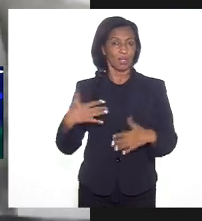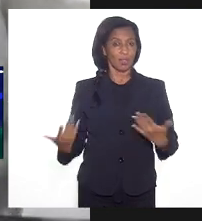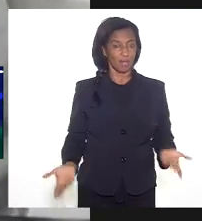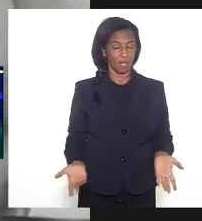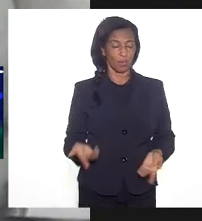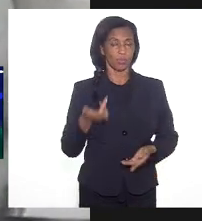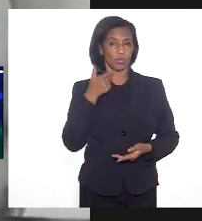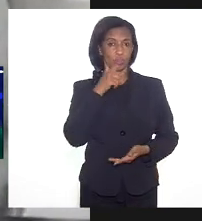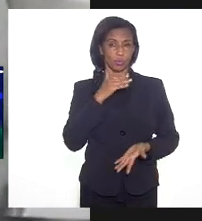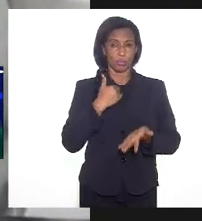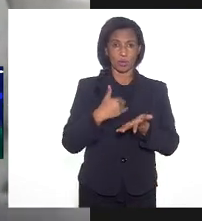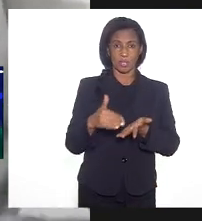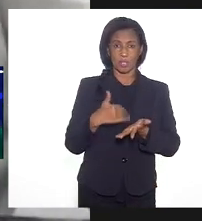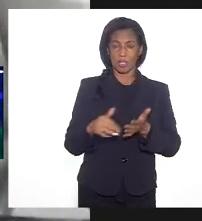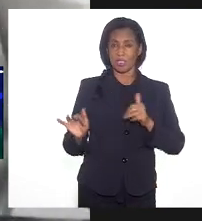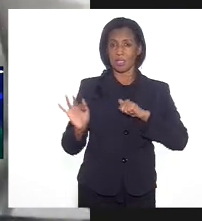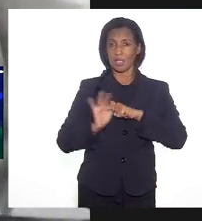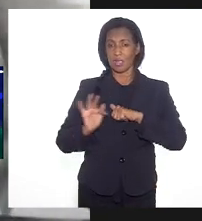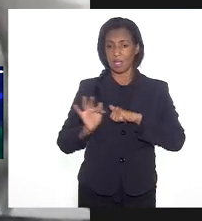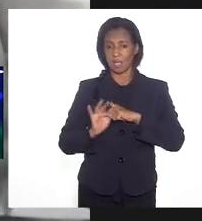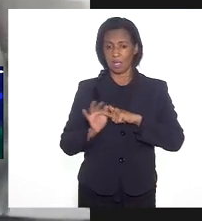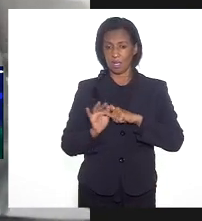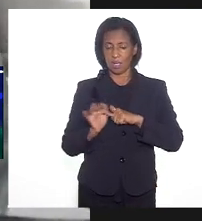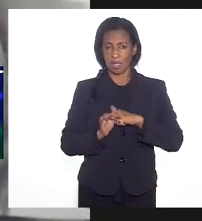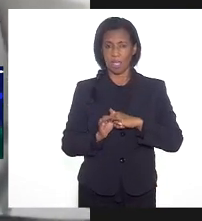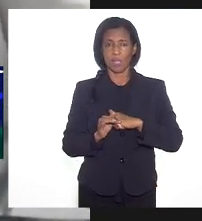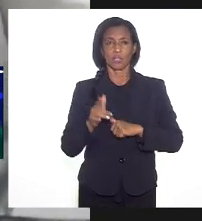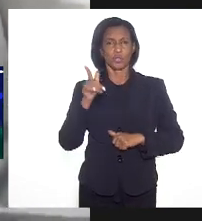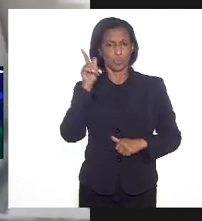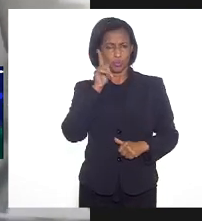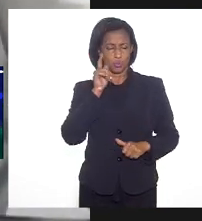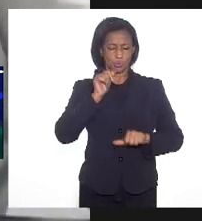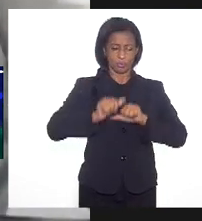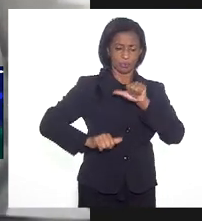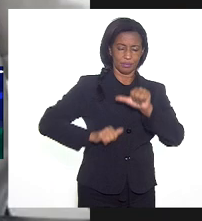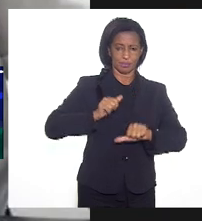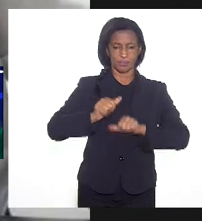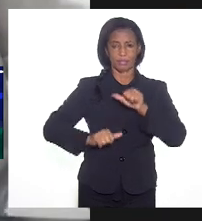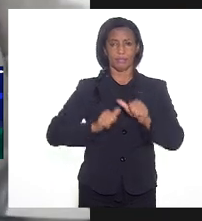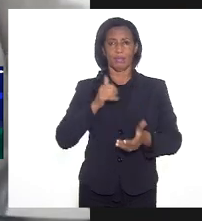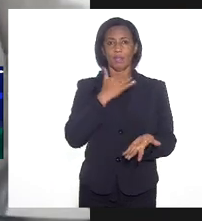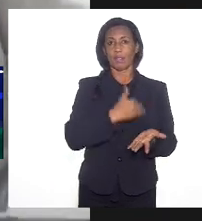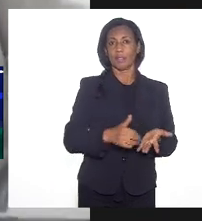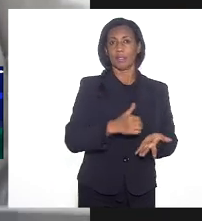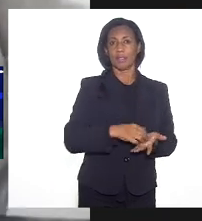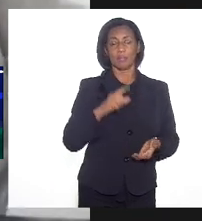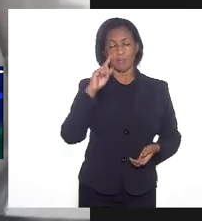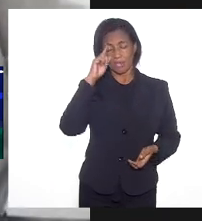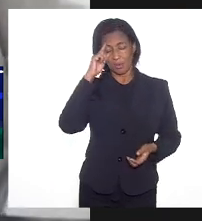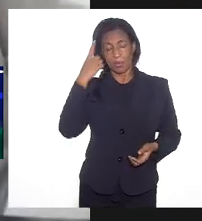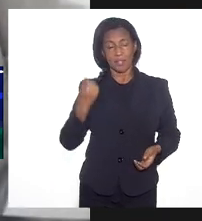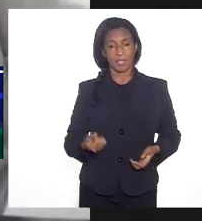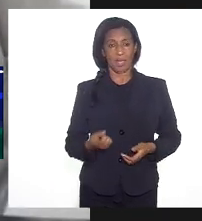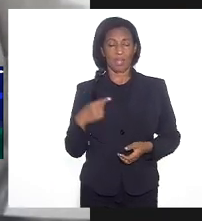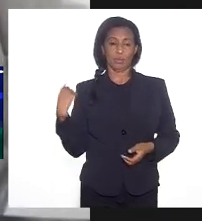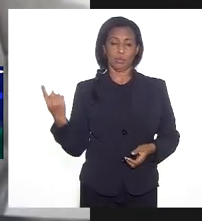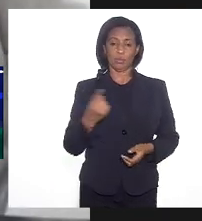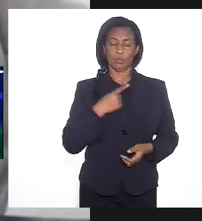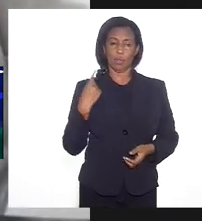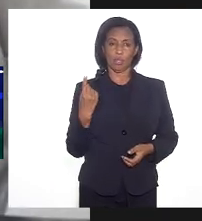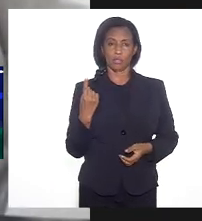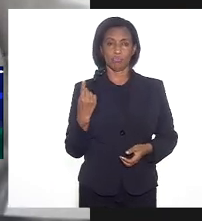chegou numa secretaria técnica a gente desburocratizou a secretaria para se ter uma ideia nós